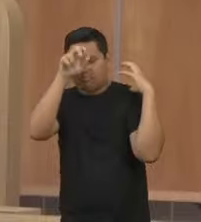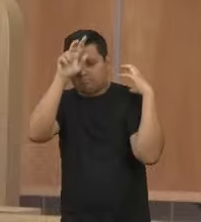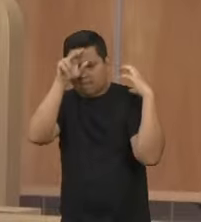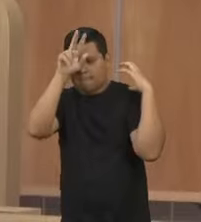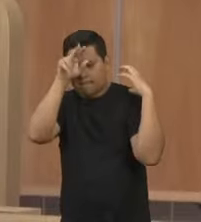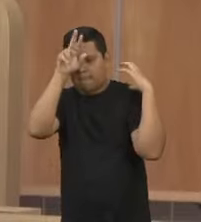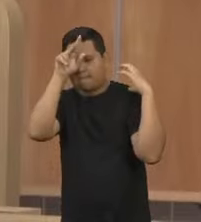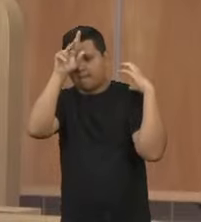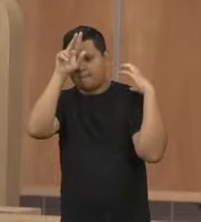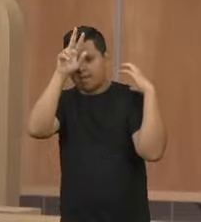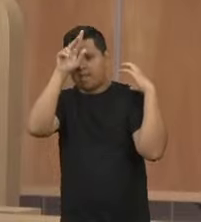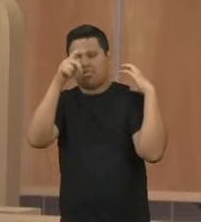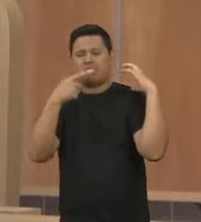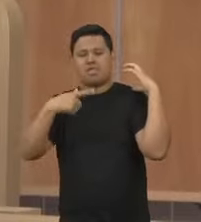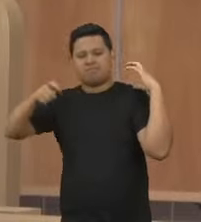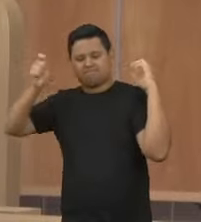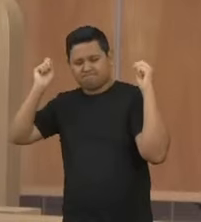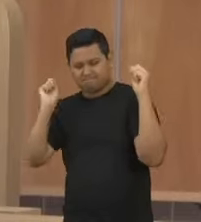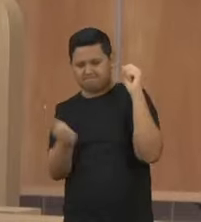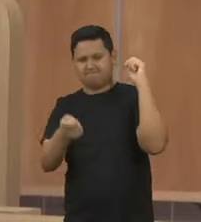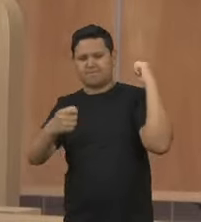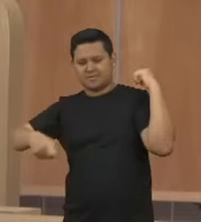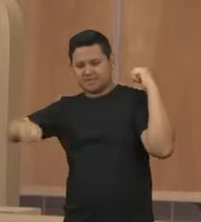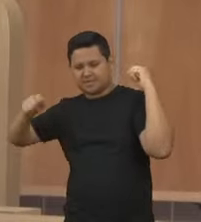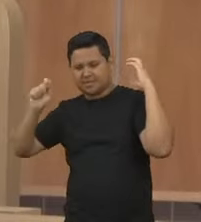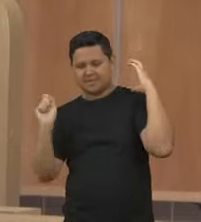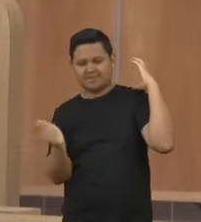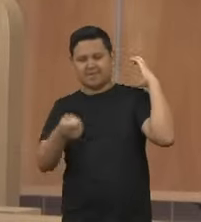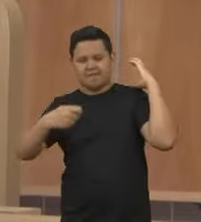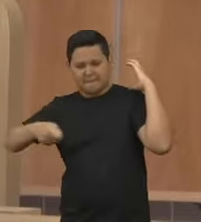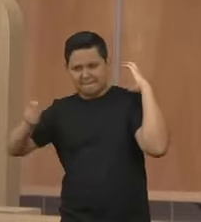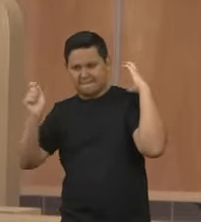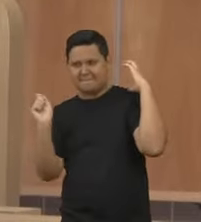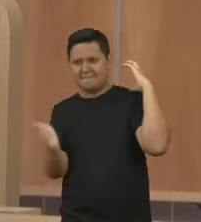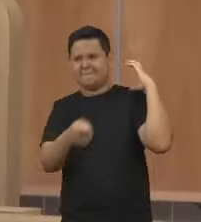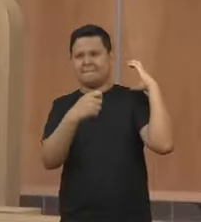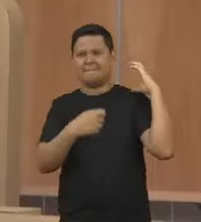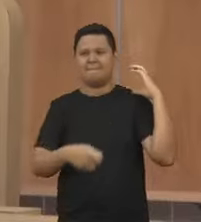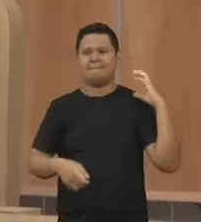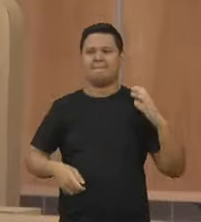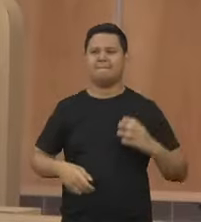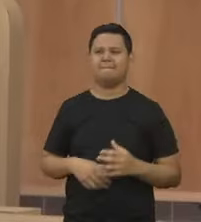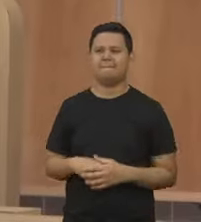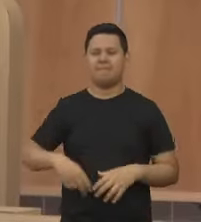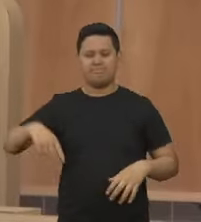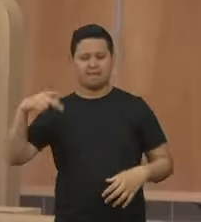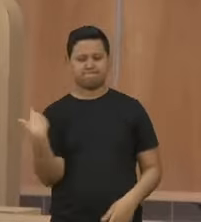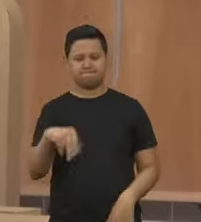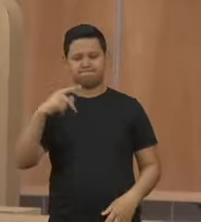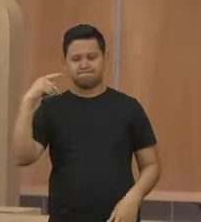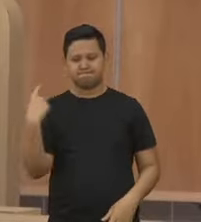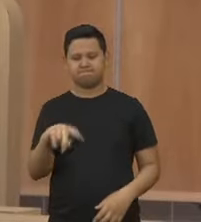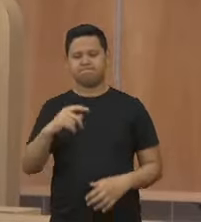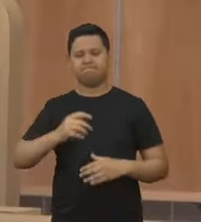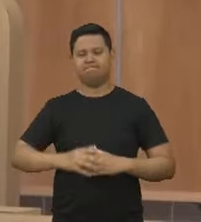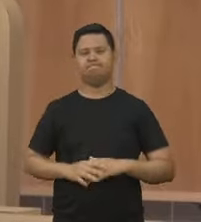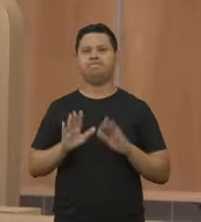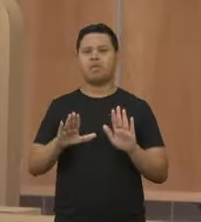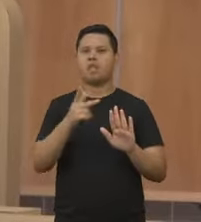ter força, toma-lhe chibatada. Nós queremos evitar isso. Mas volto a dizer,